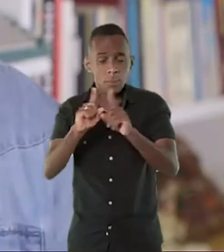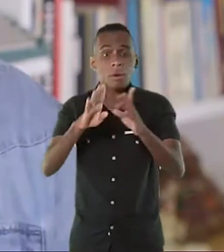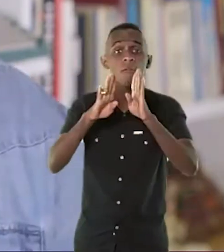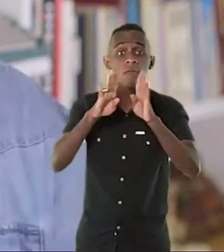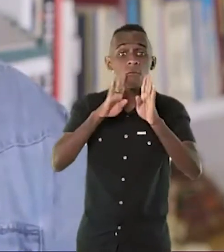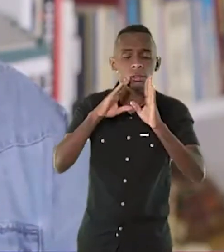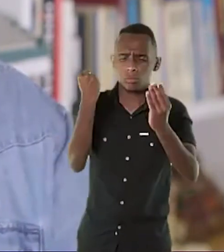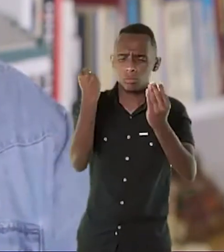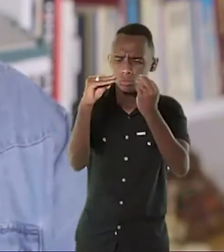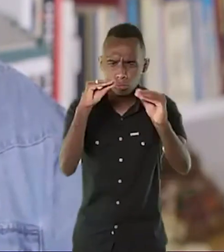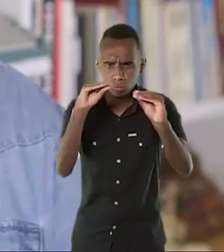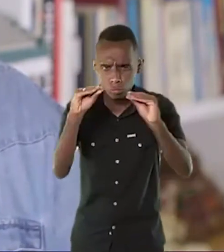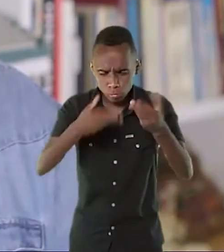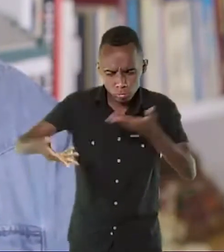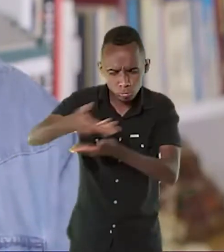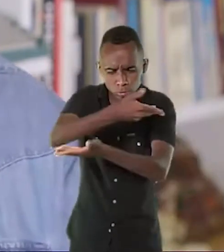replicado